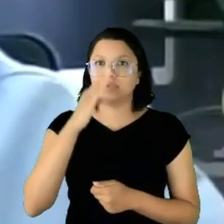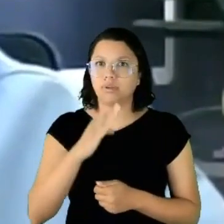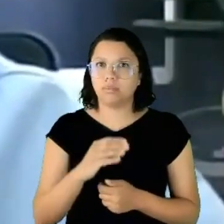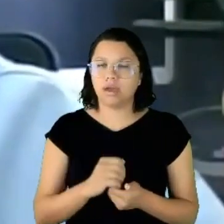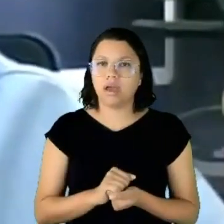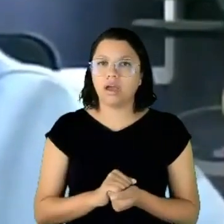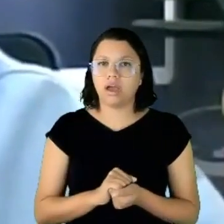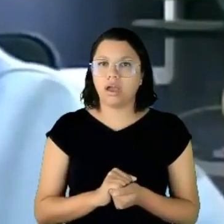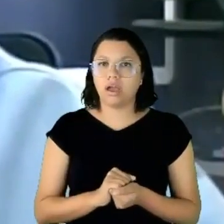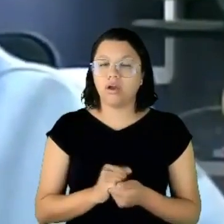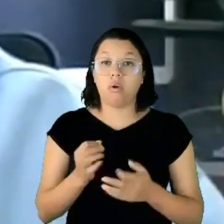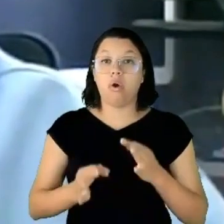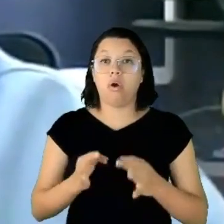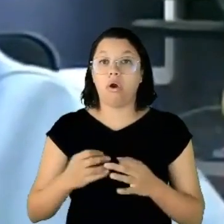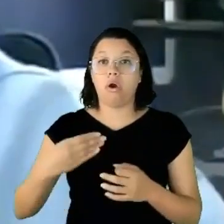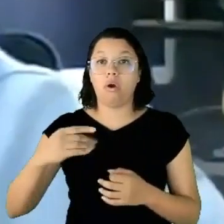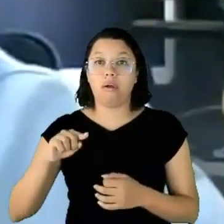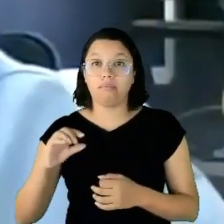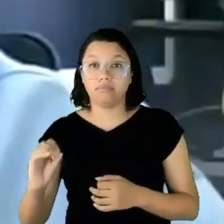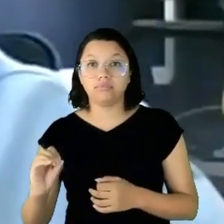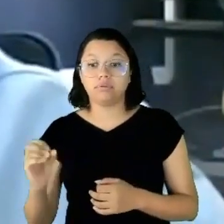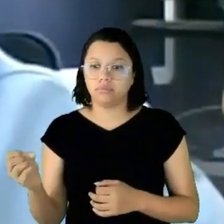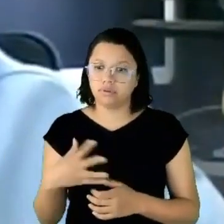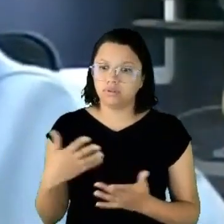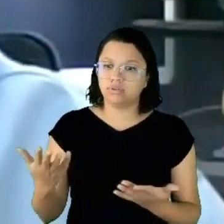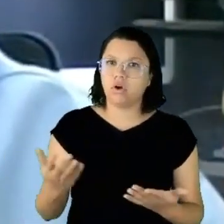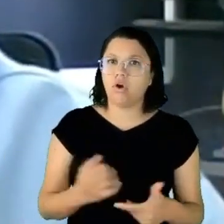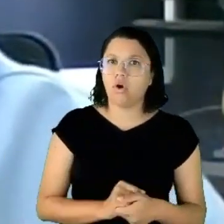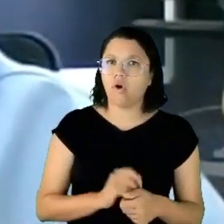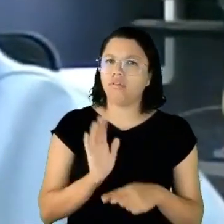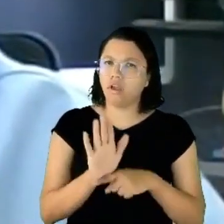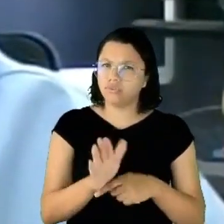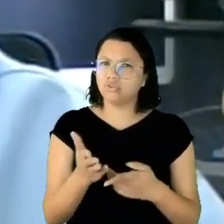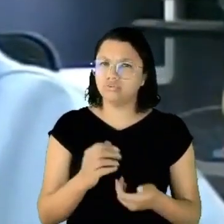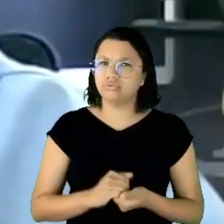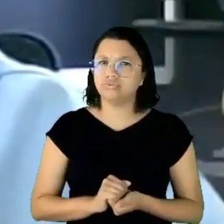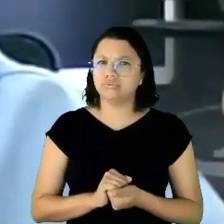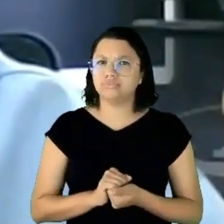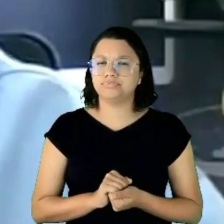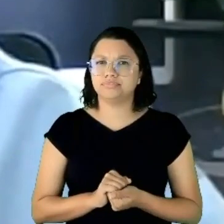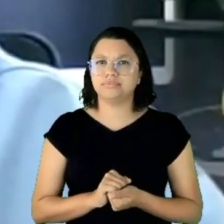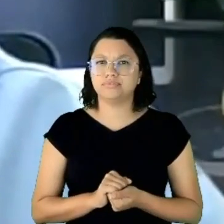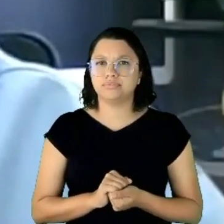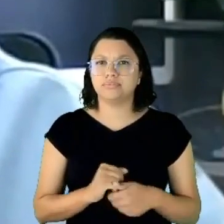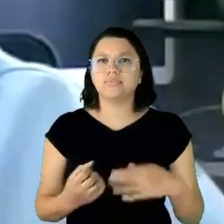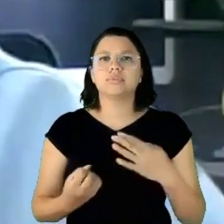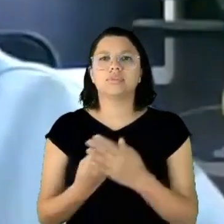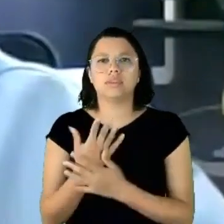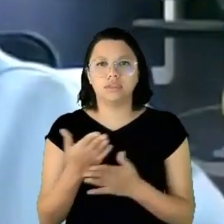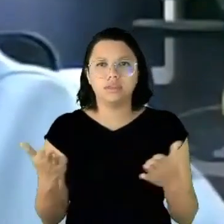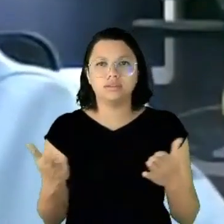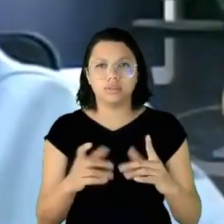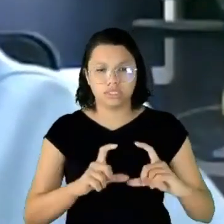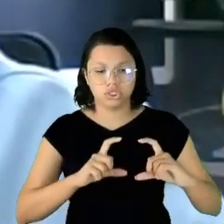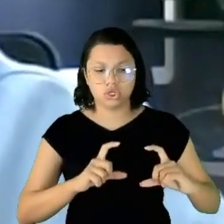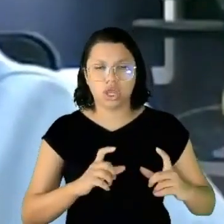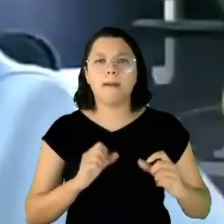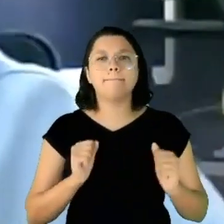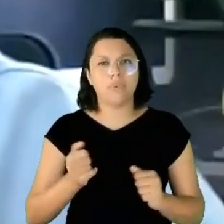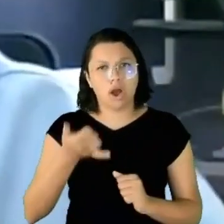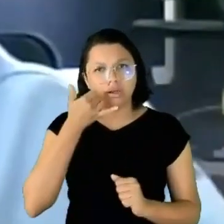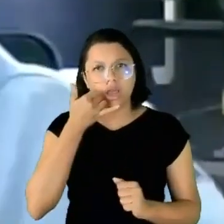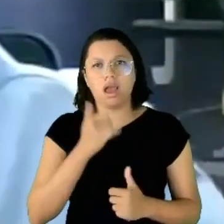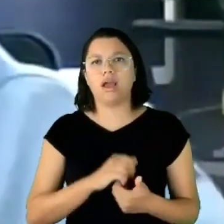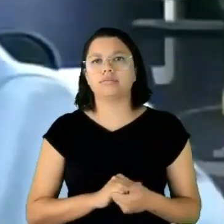principalmente no juiz 4.0 que é uma coisa nova eu te dou uma ajuda na criação dessa etiqueta